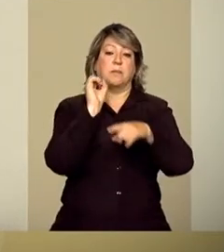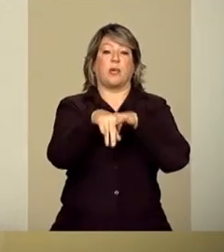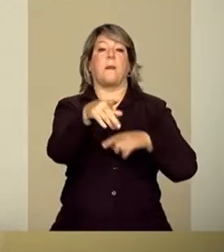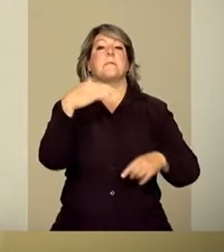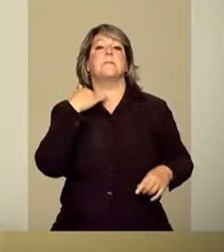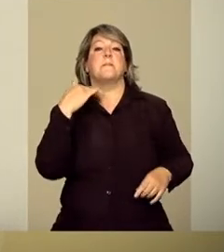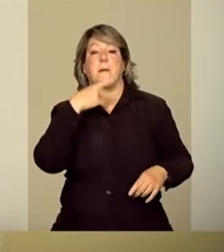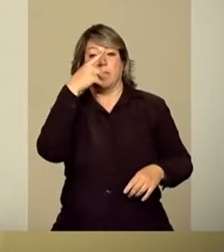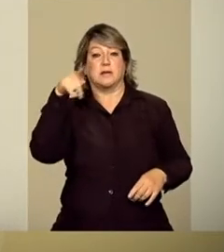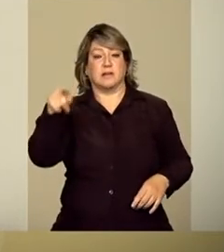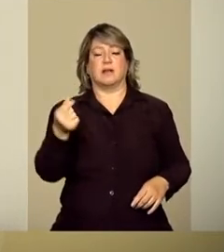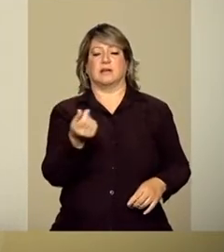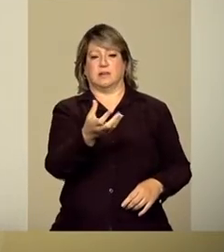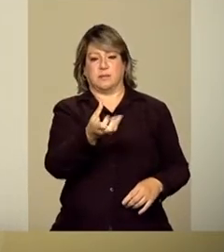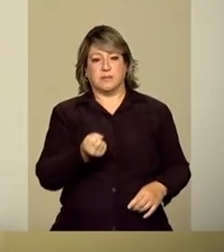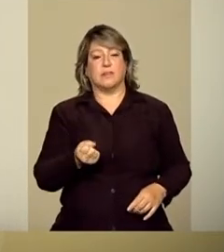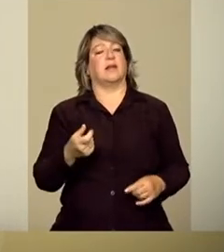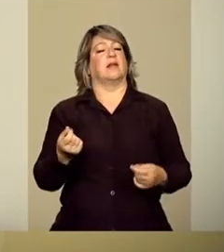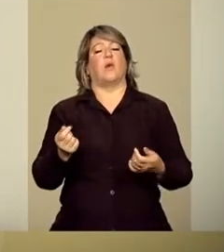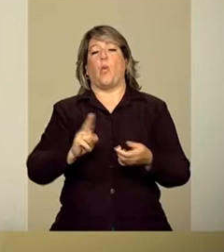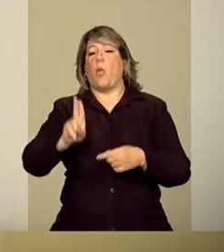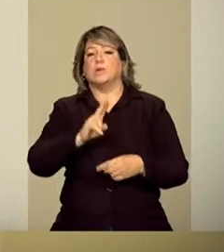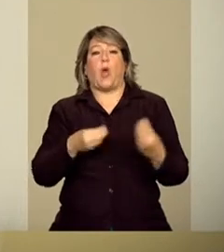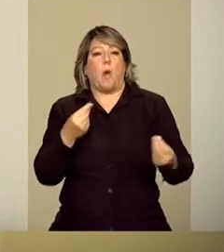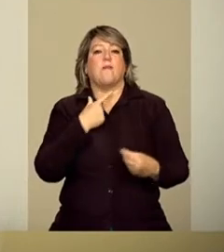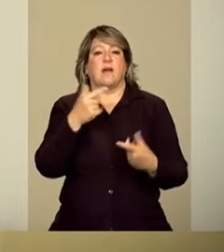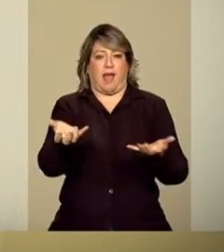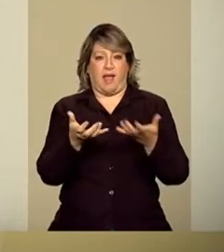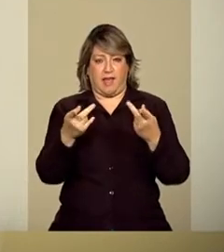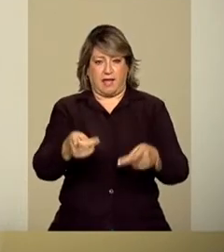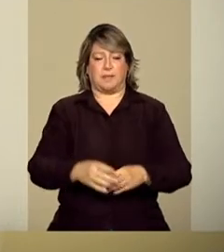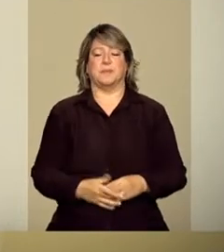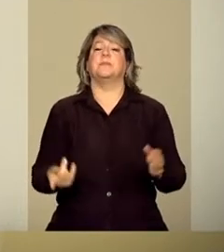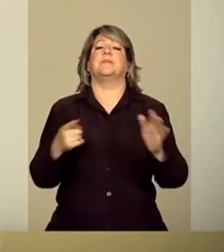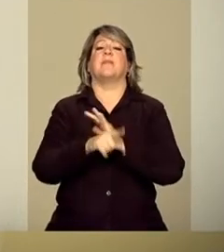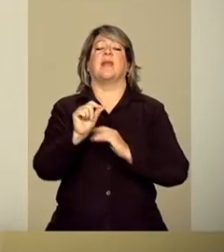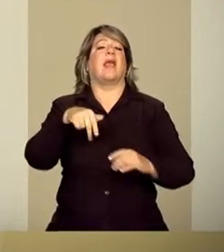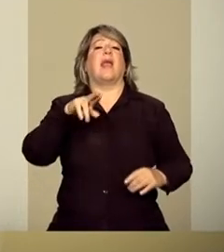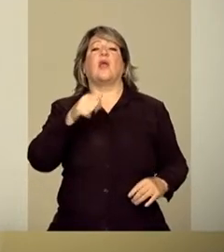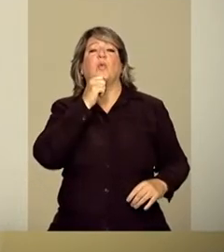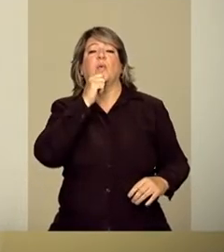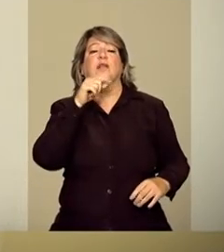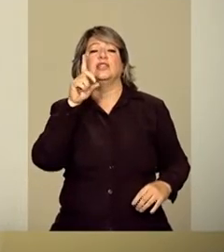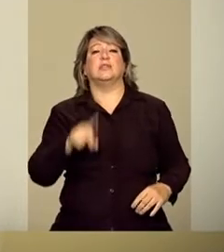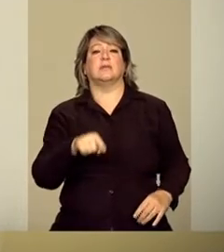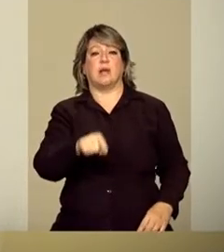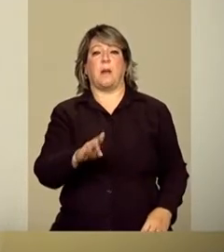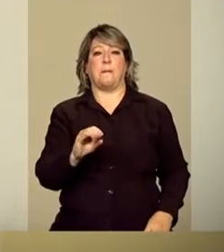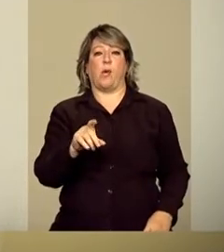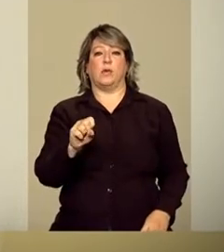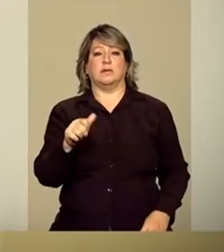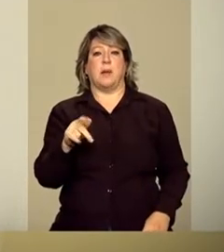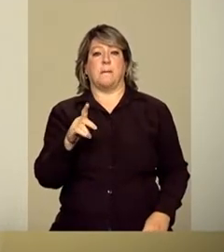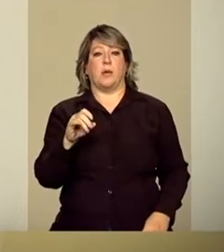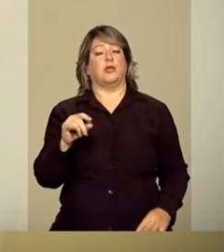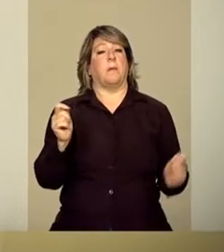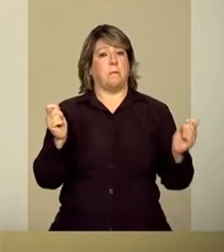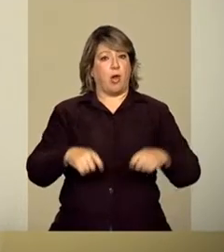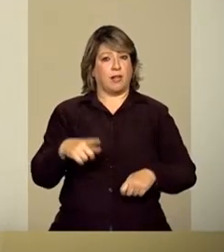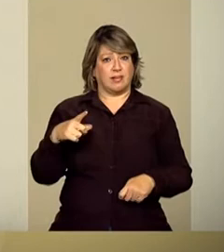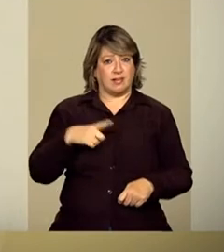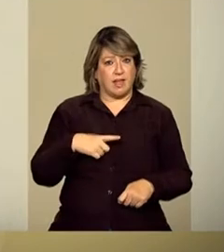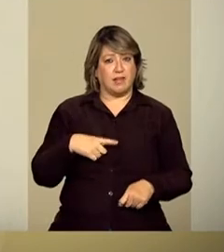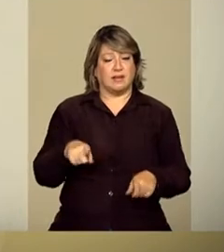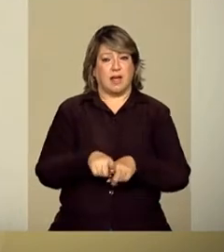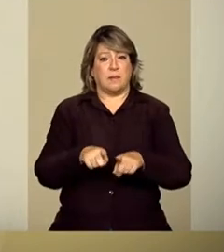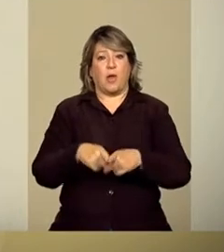e ele gasta como quiser. E quem não tem direito à Bolsa Pódio, Presidenta, pode contar com outras categorias da Bolsa Atleta? Ah,